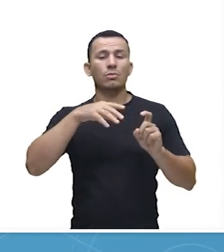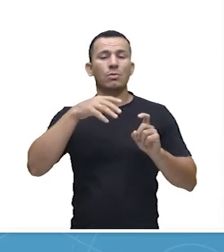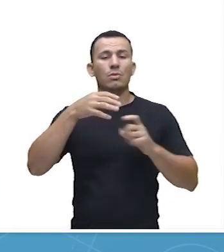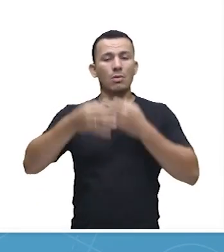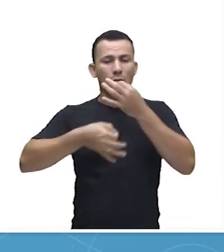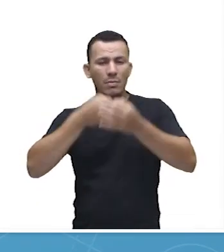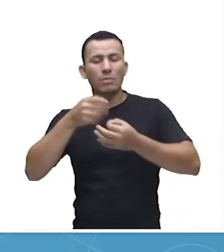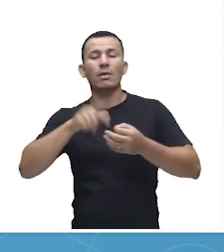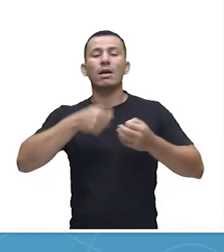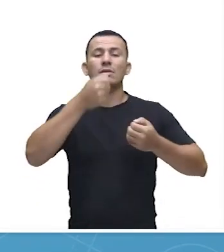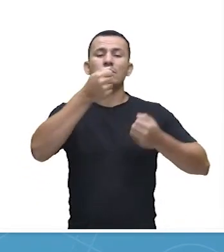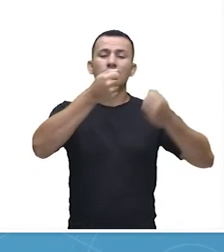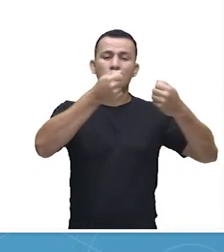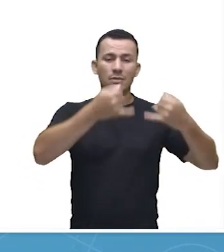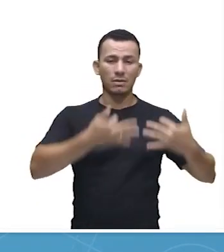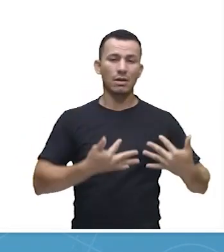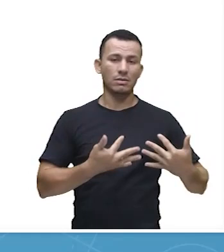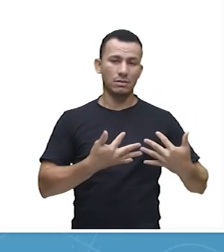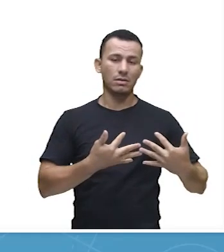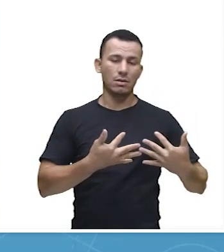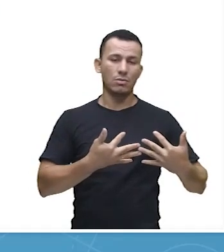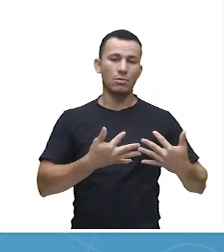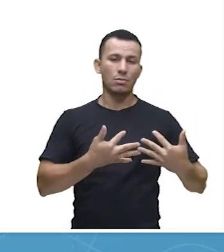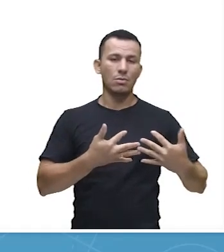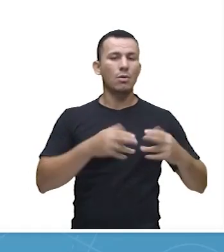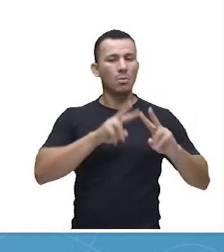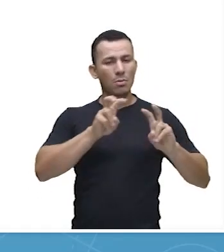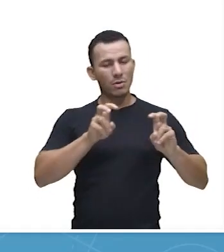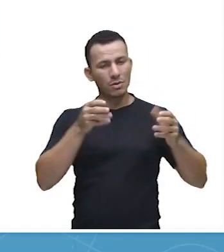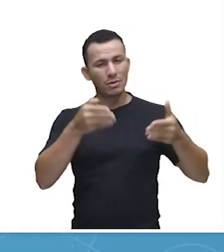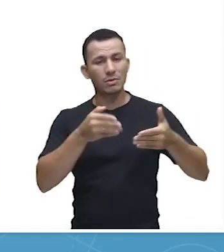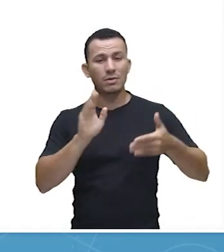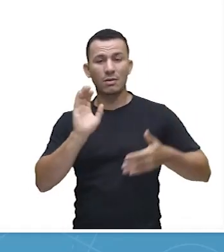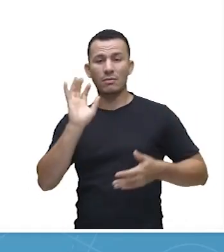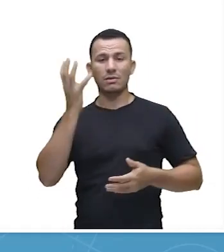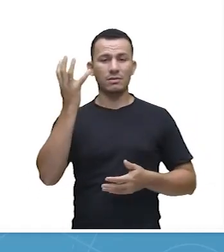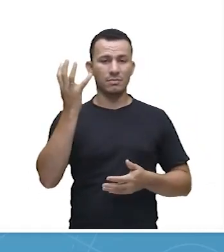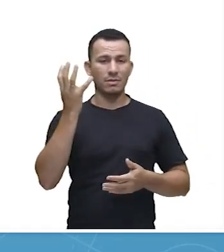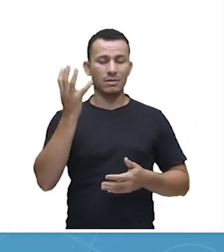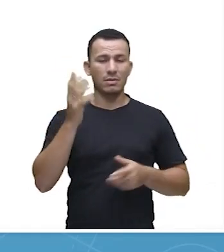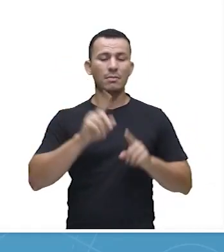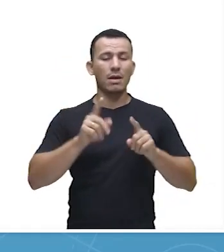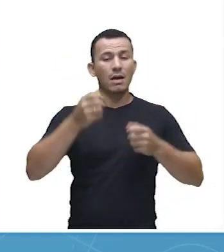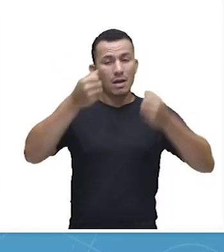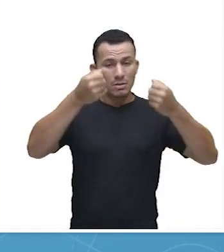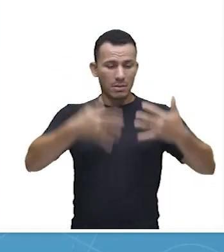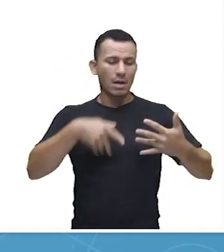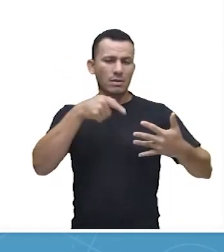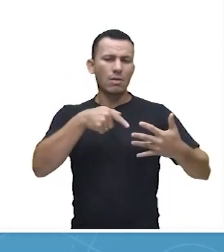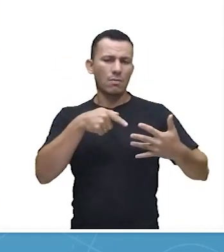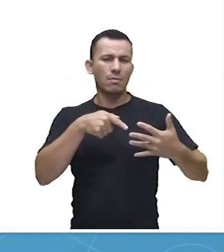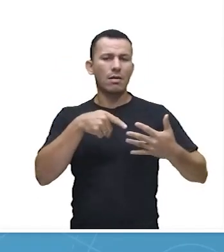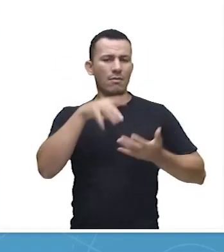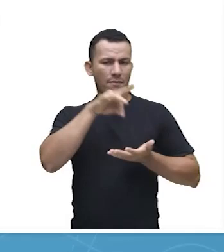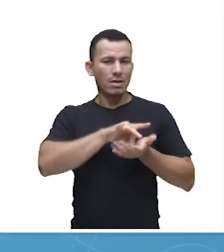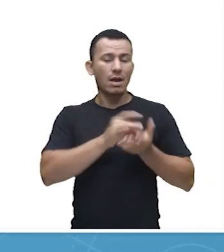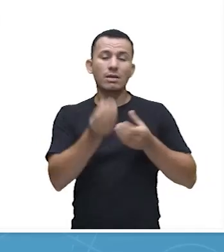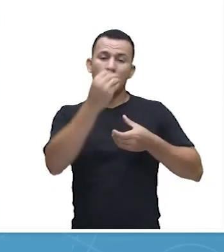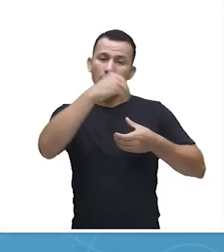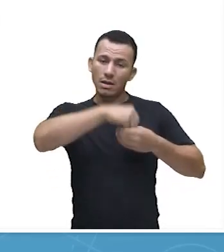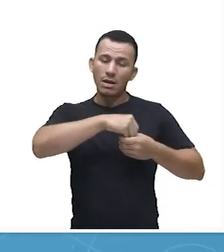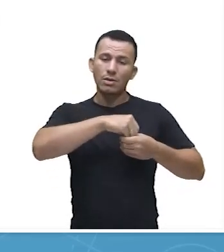explicação para os fatos. Mas essa explicação, ela é verdade dentro do processo da crença em